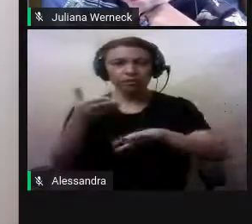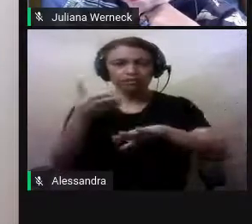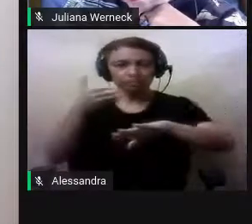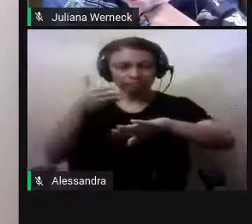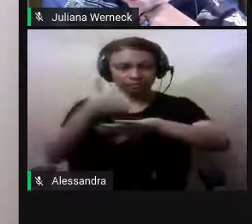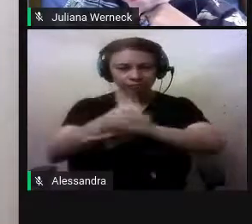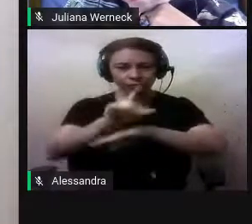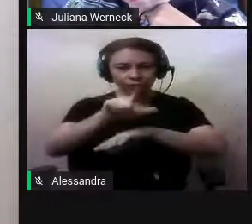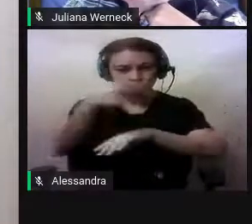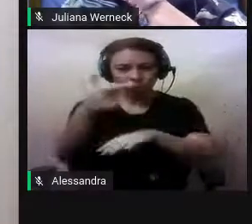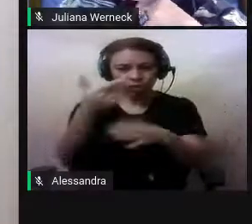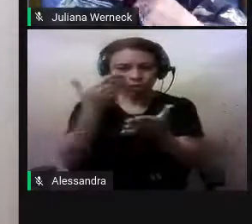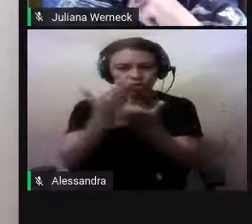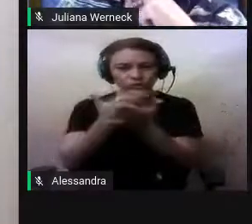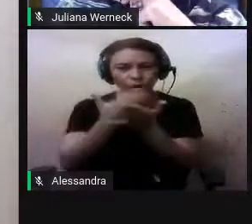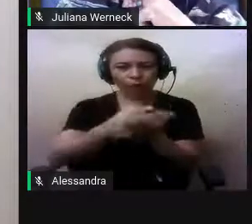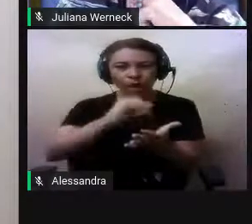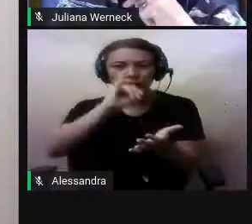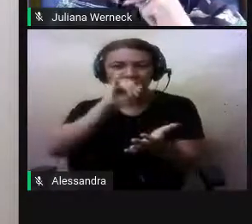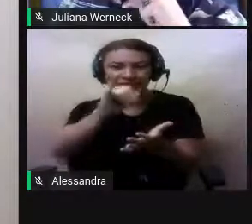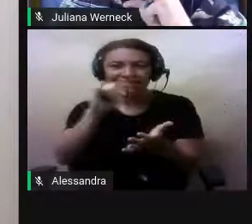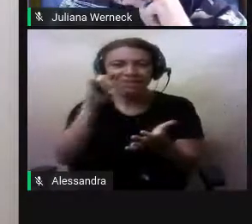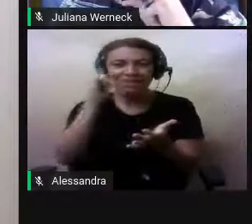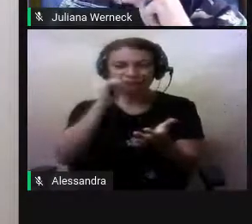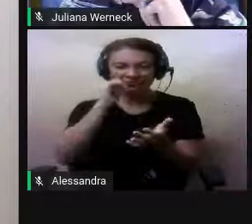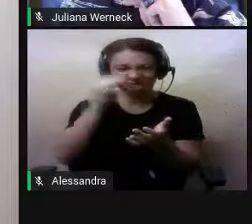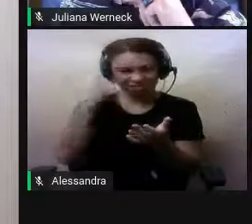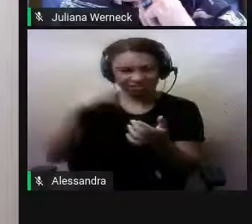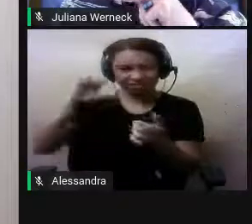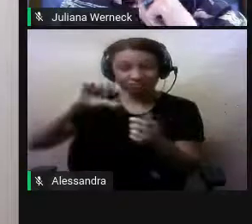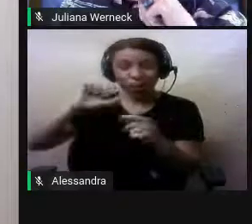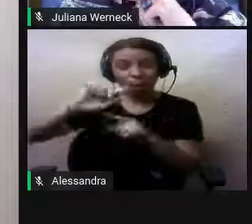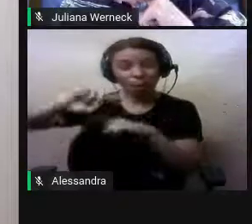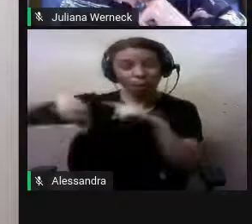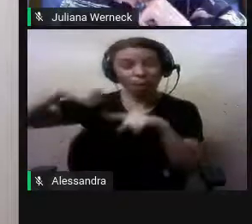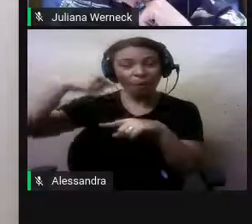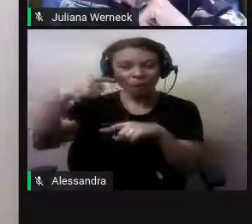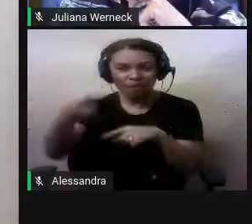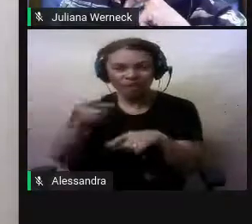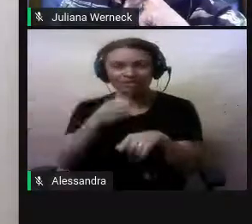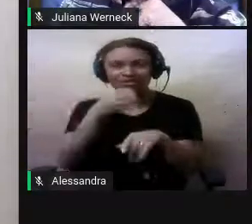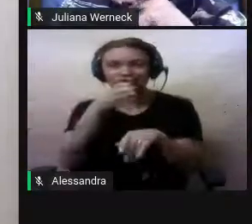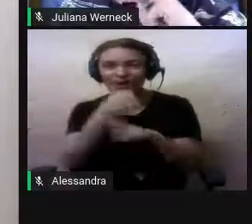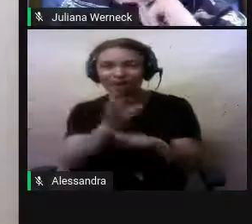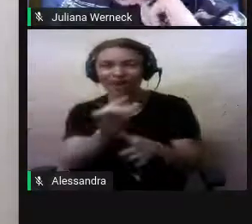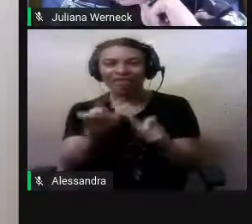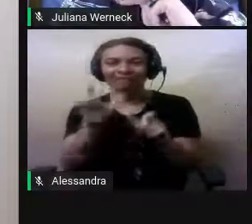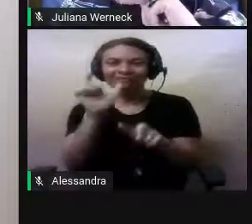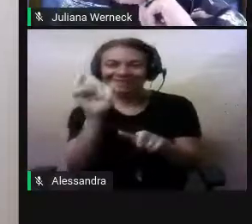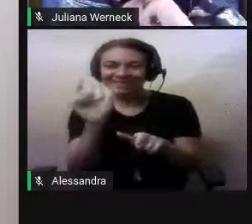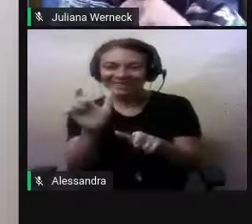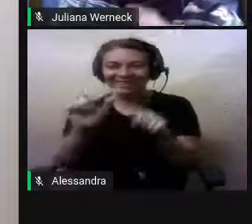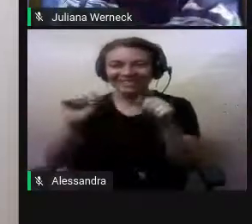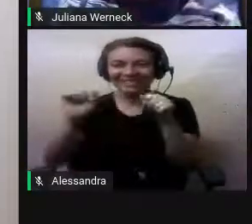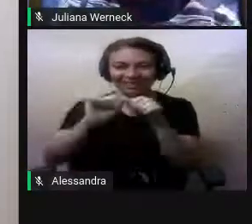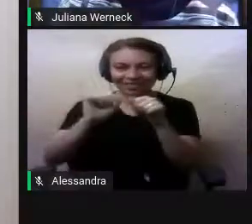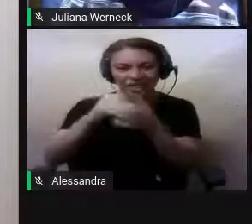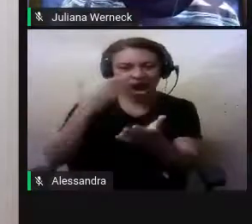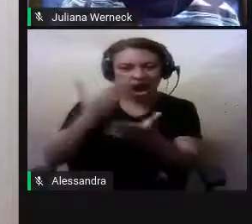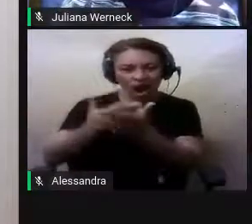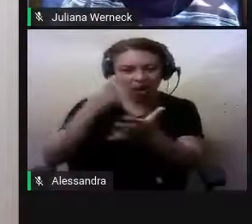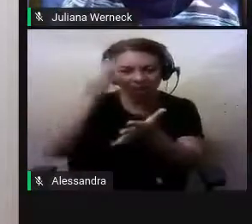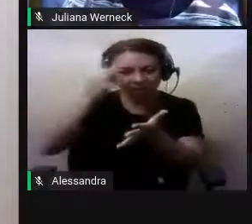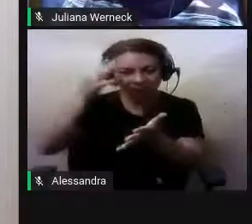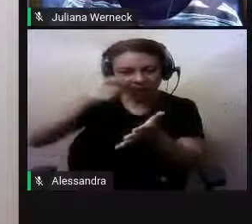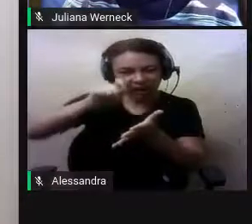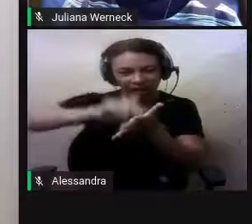outra autoescola, né? Não fui lá na Broac, falou que eu não conseguia. Fui em outra autoescola, dei entrada na carteira, fiz as aulas teóricas, fiz